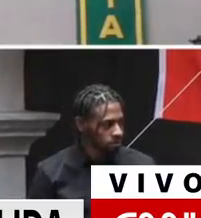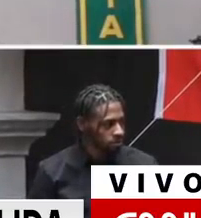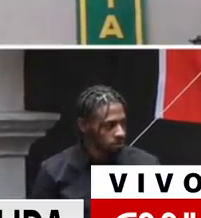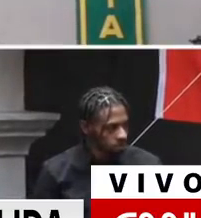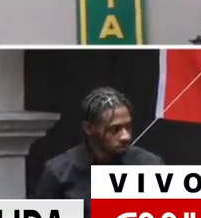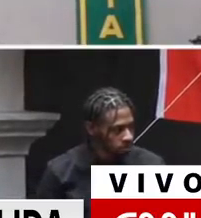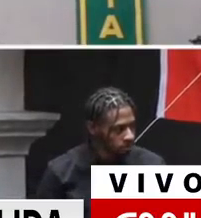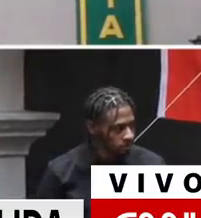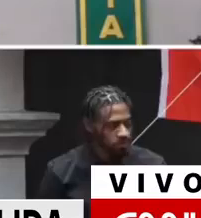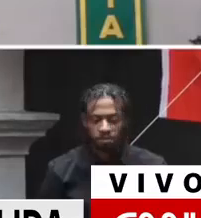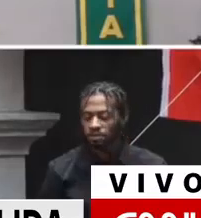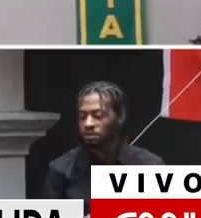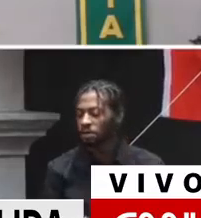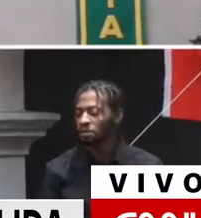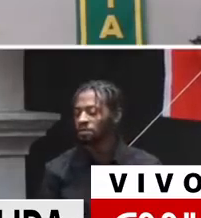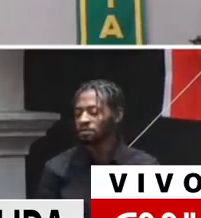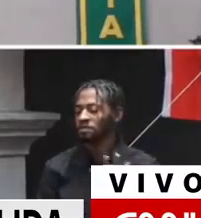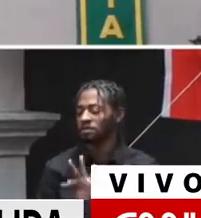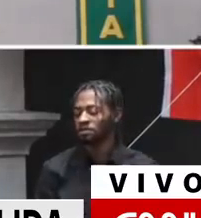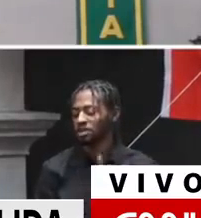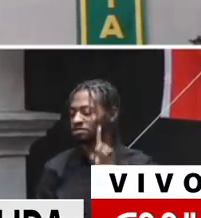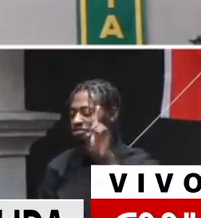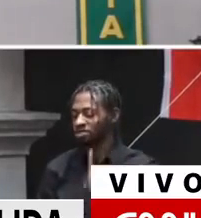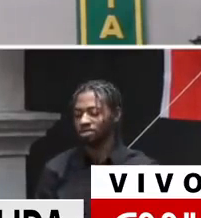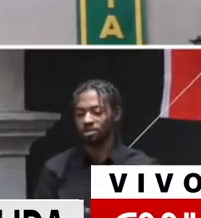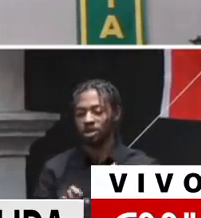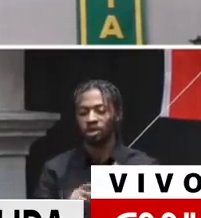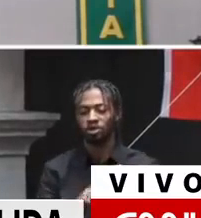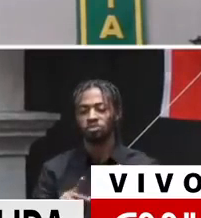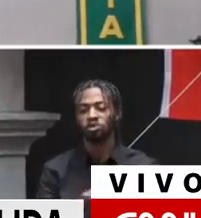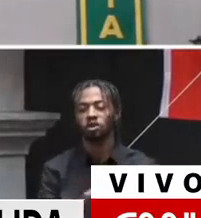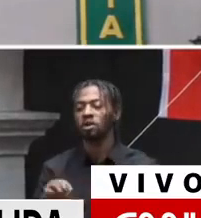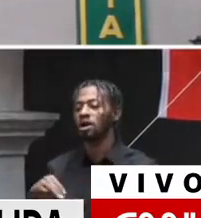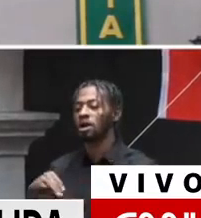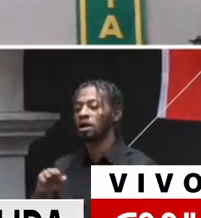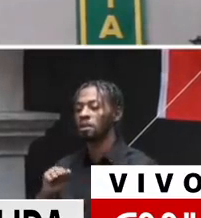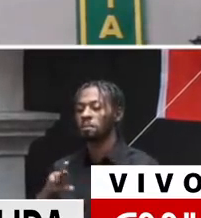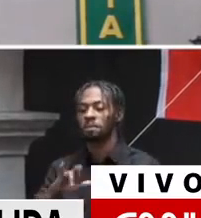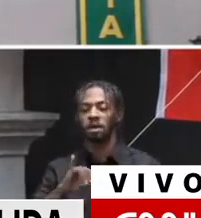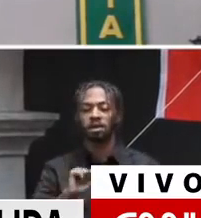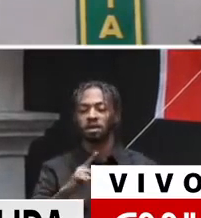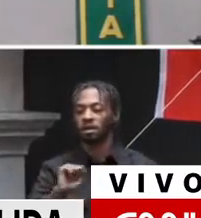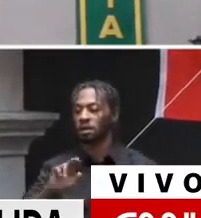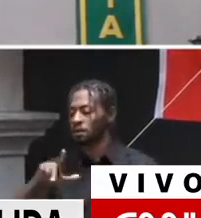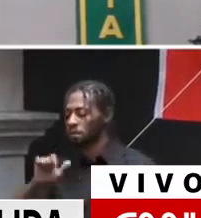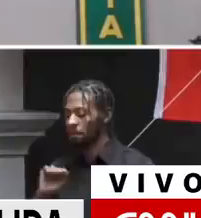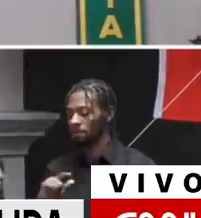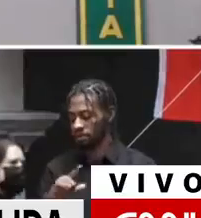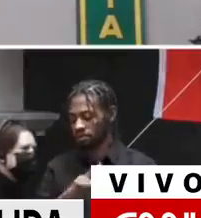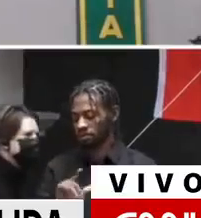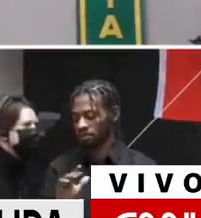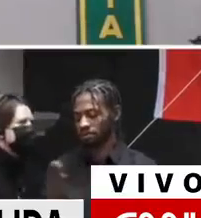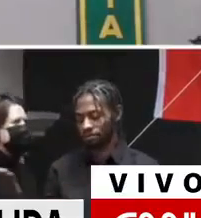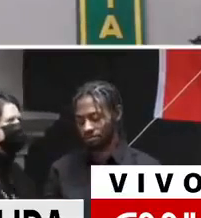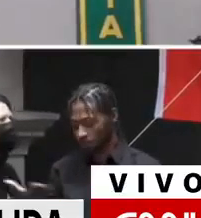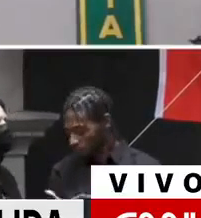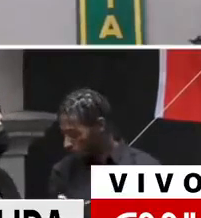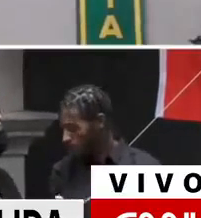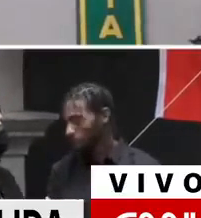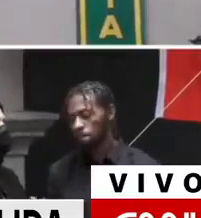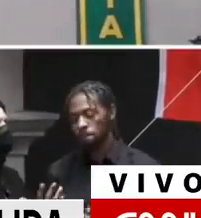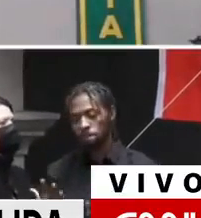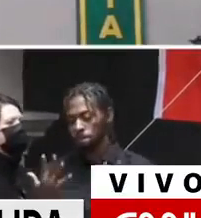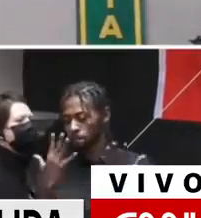da USP. Logo depois, na sequência, vai vir a professora da Faculdade de Direito da USP, a Maria Paula Dallari Bucci.